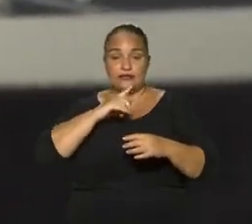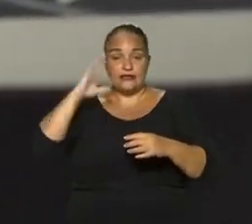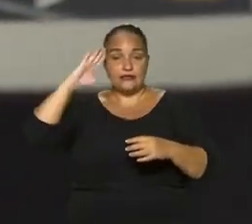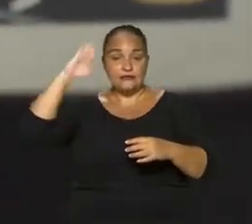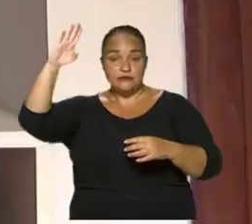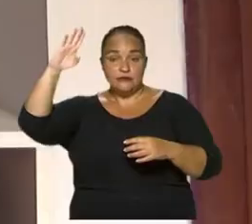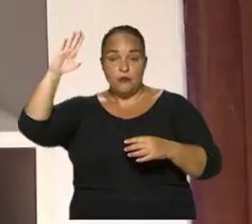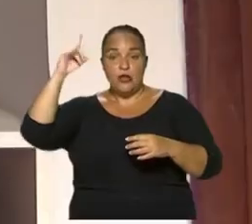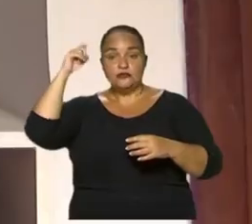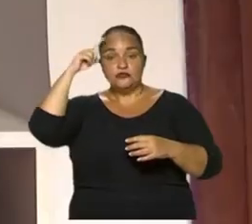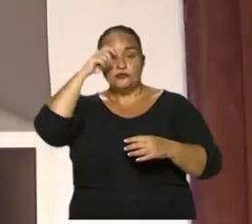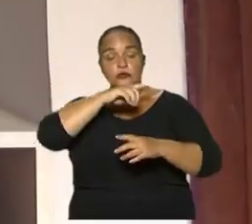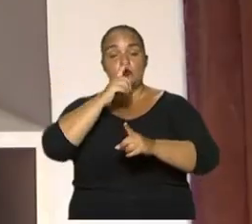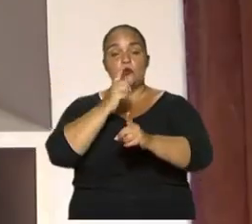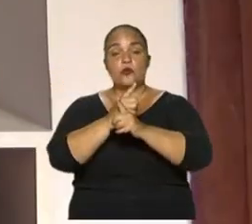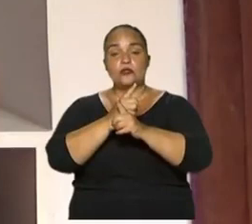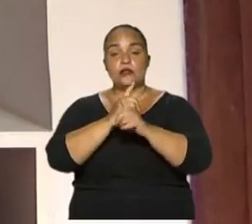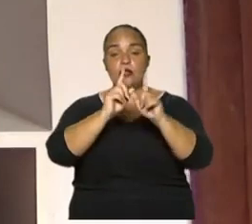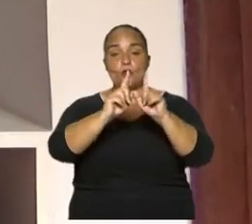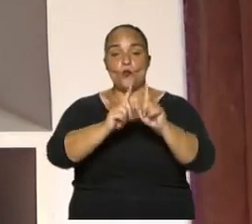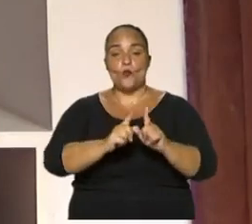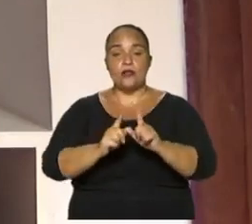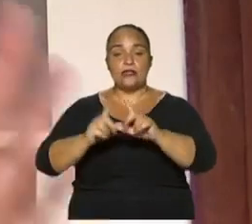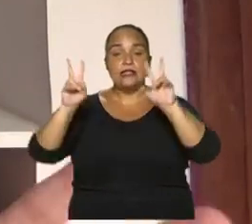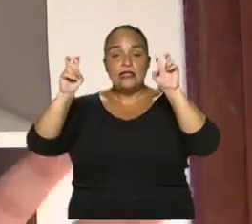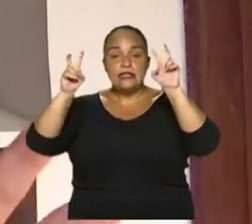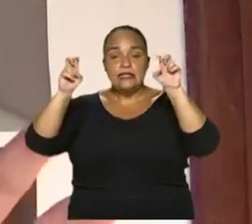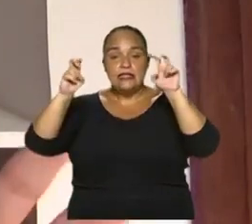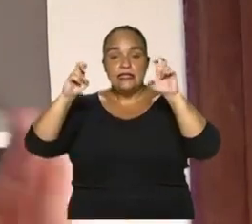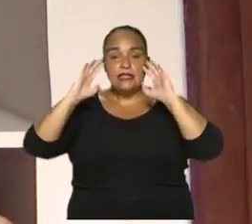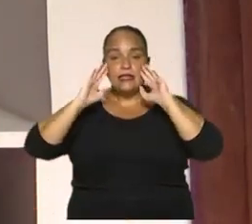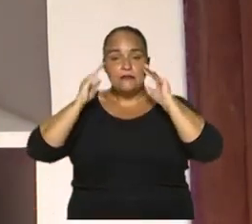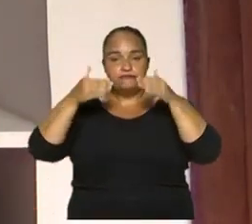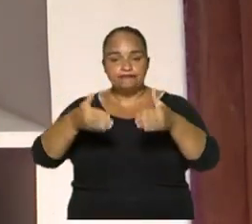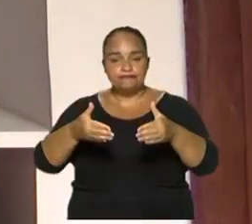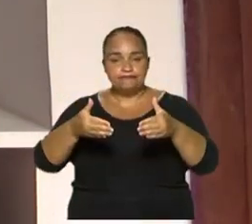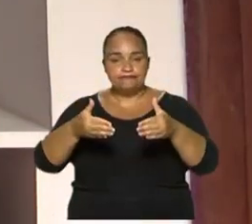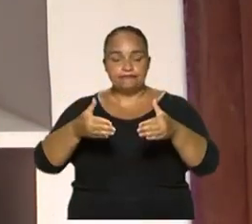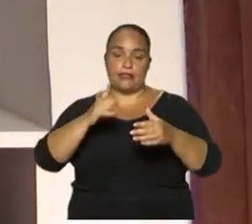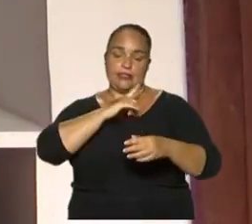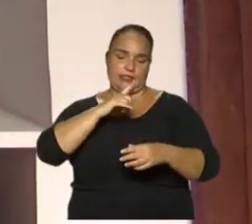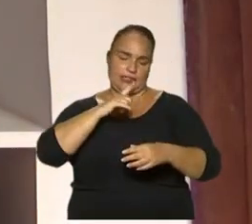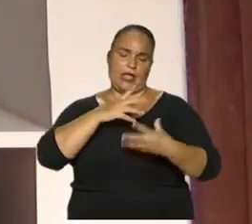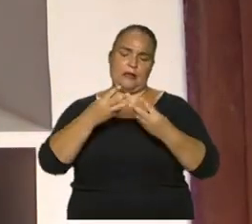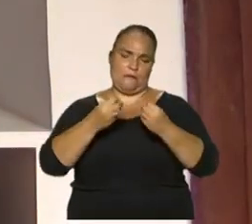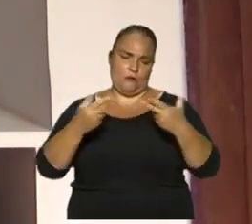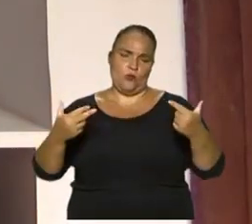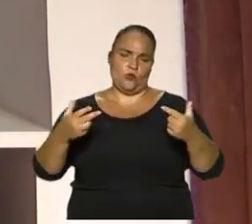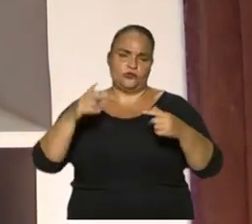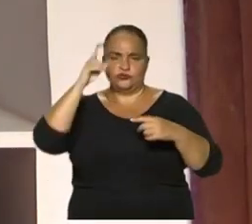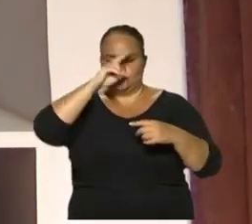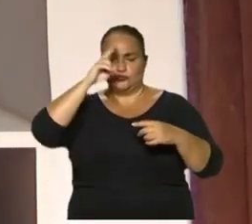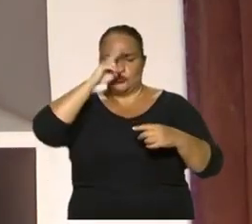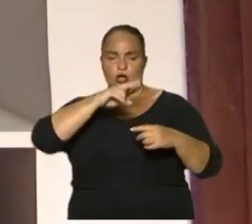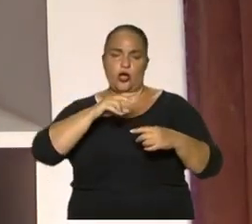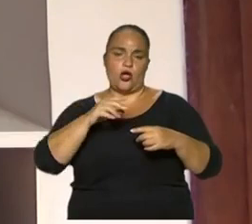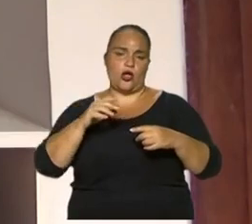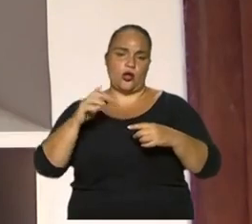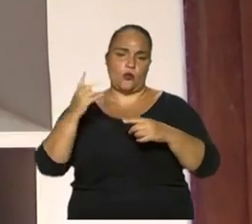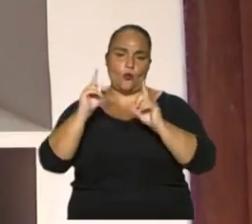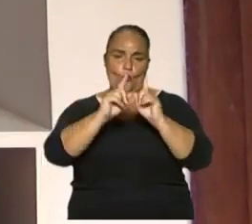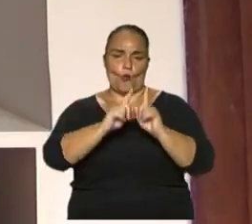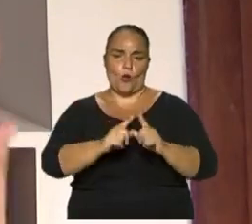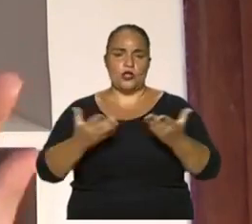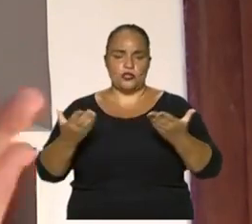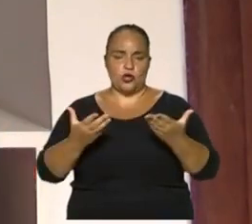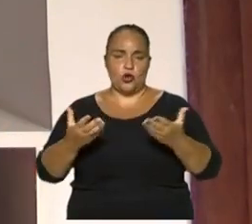dificuldade em encontrar histórias em quadrinhos sobre temas específicos. A gente tem muitas histórias em quadrinhos disponíveis hoje, bem